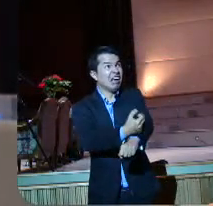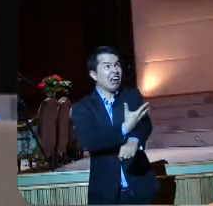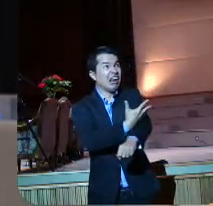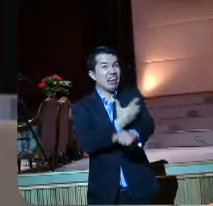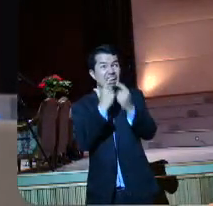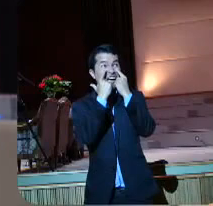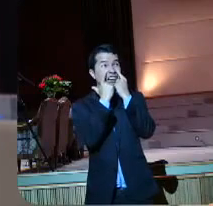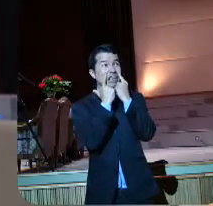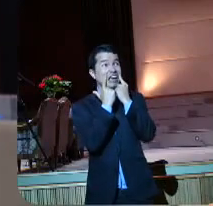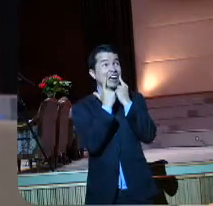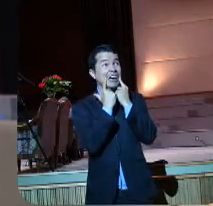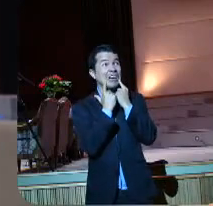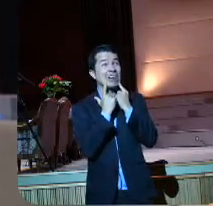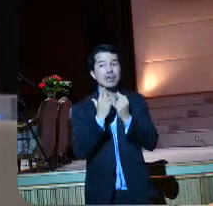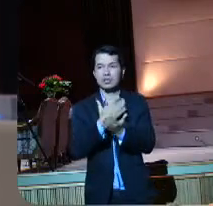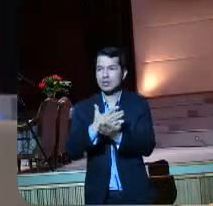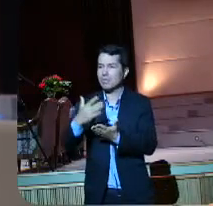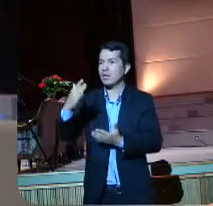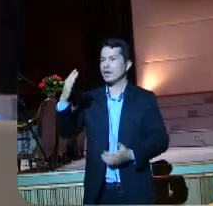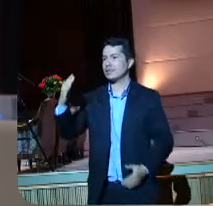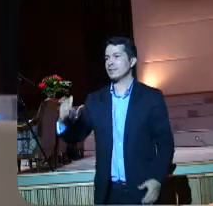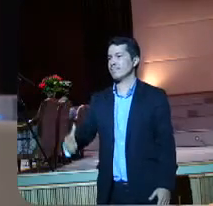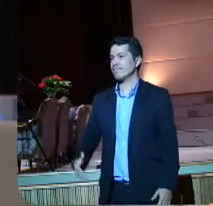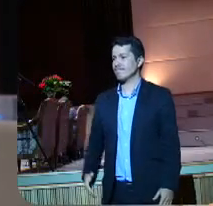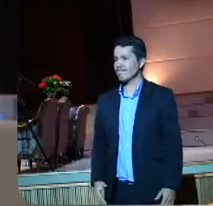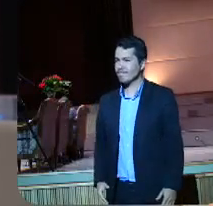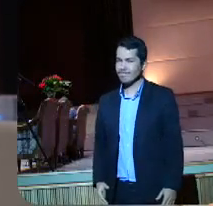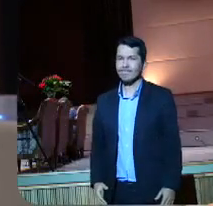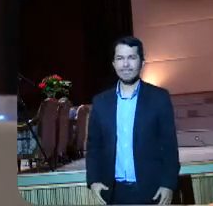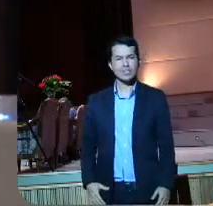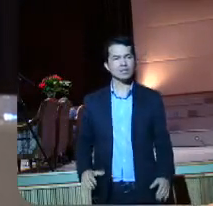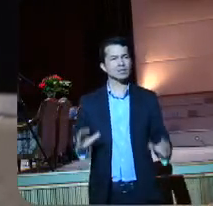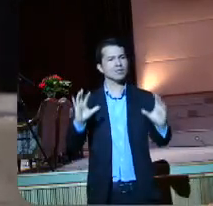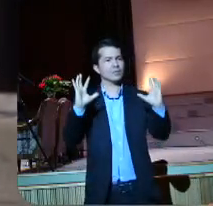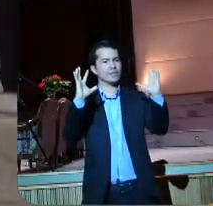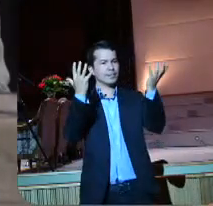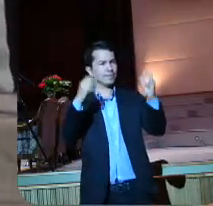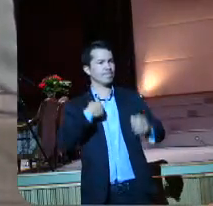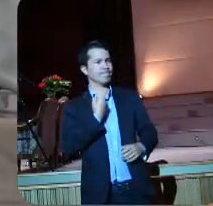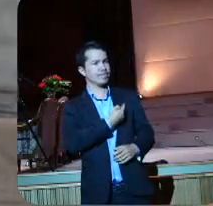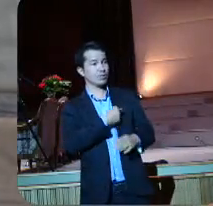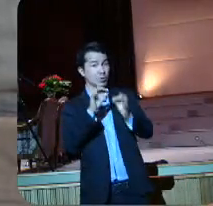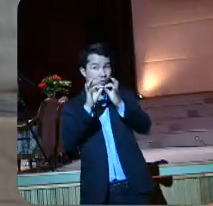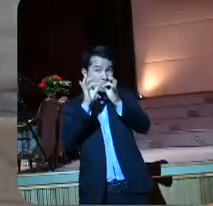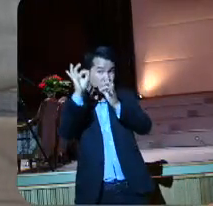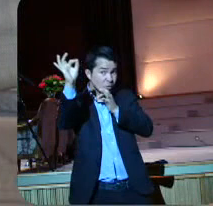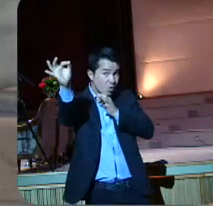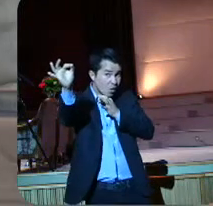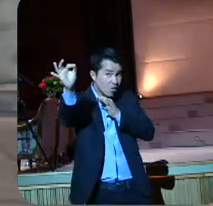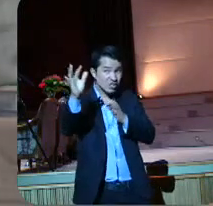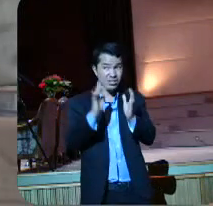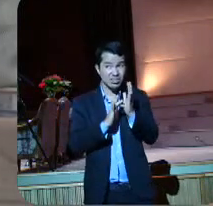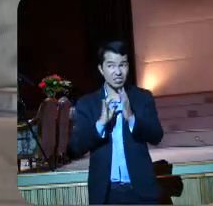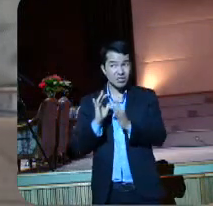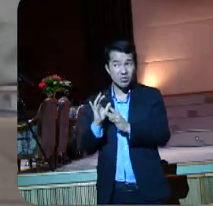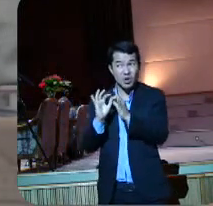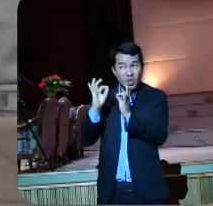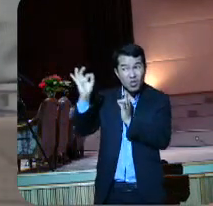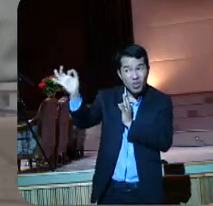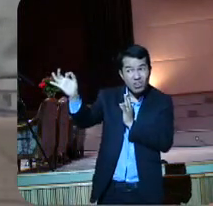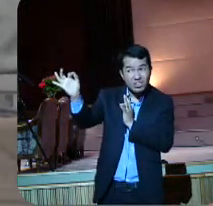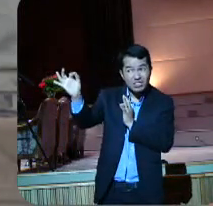seguir Jesus de longe nunca funcionou e nem vai funcionar.